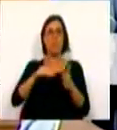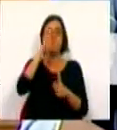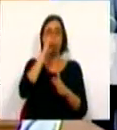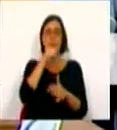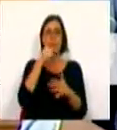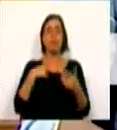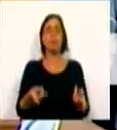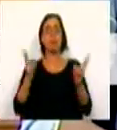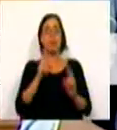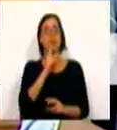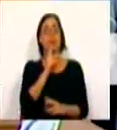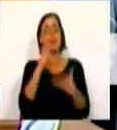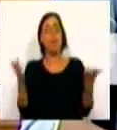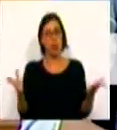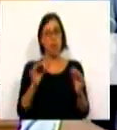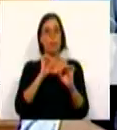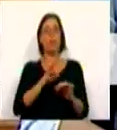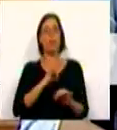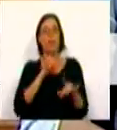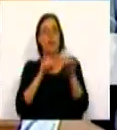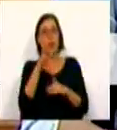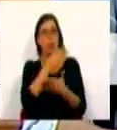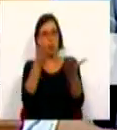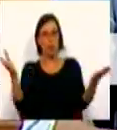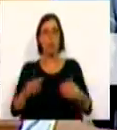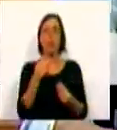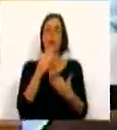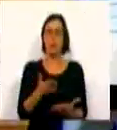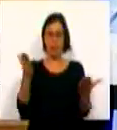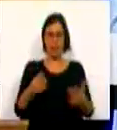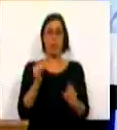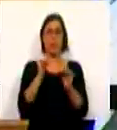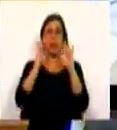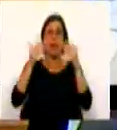Estado, disponível para responder às senhoras e senhores deputados. Muito obrigada pela vossa atenção.